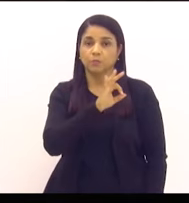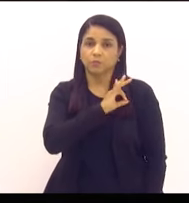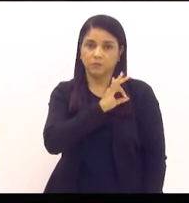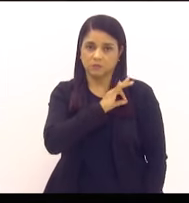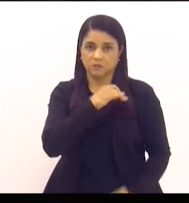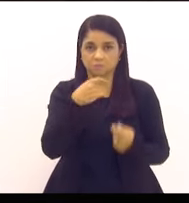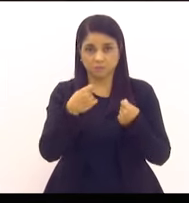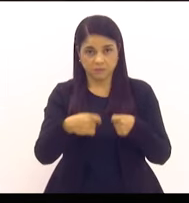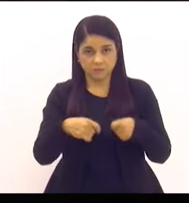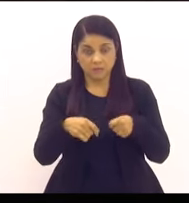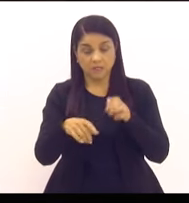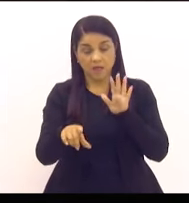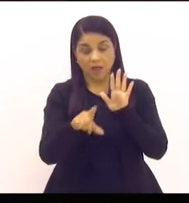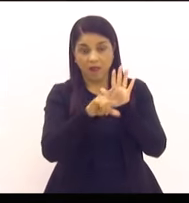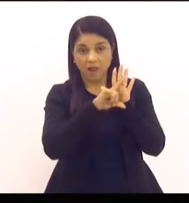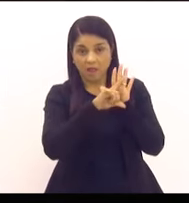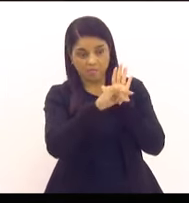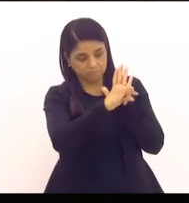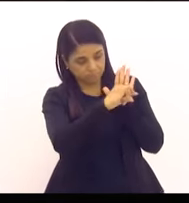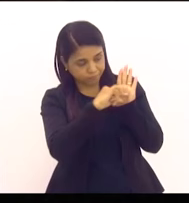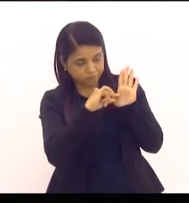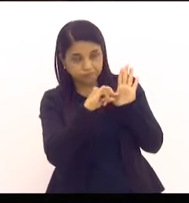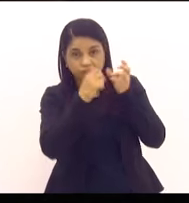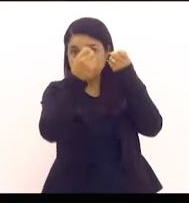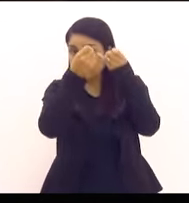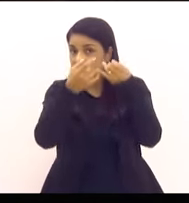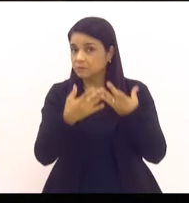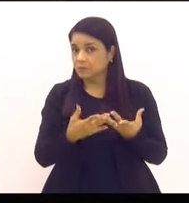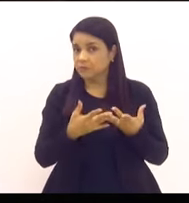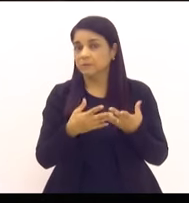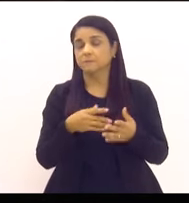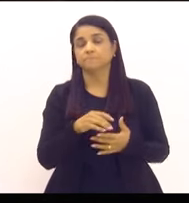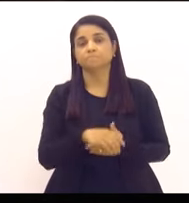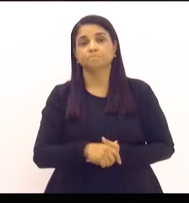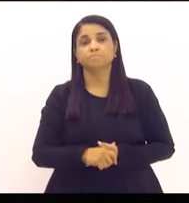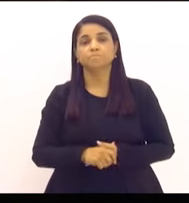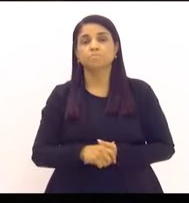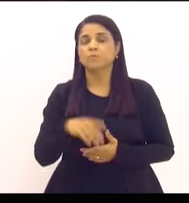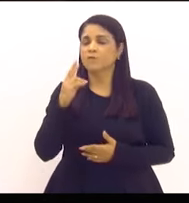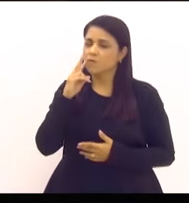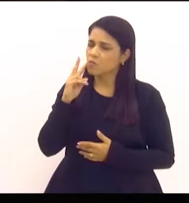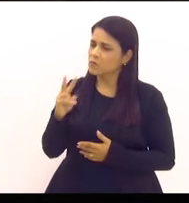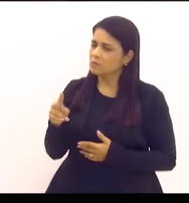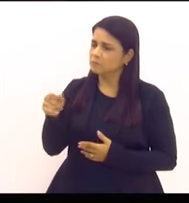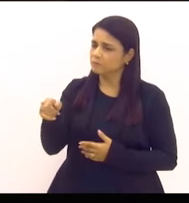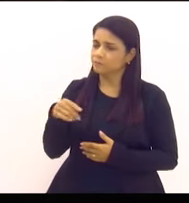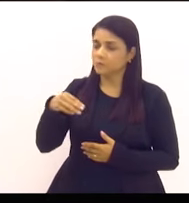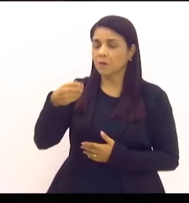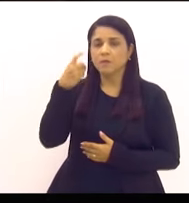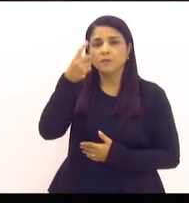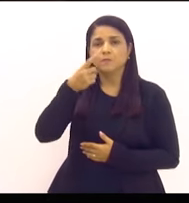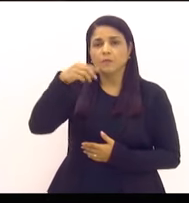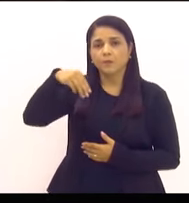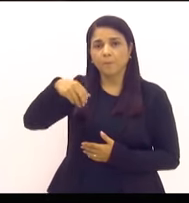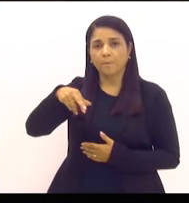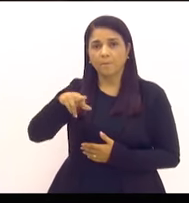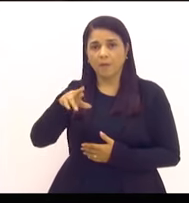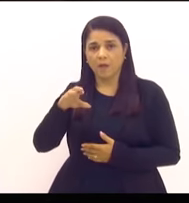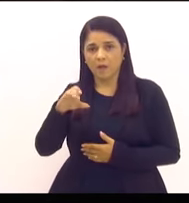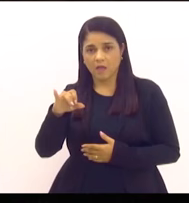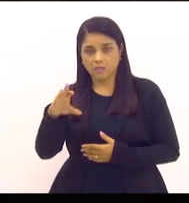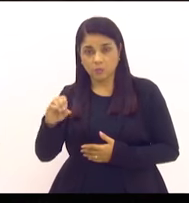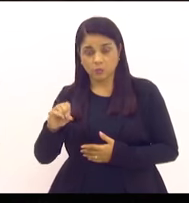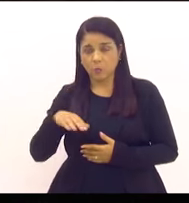fico olhando ali para o nosso querido Márcio Gualberto, que já deve ter mais